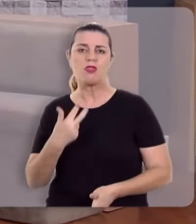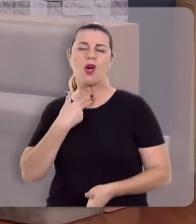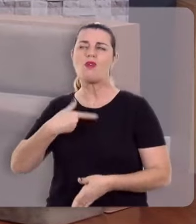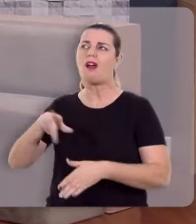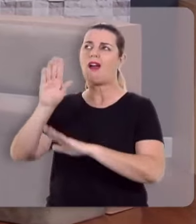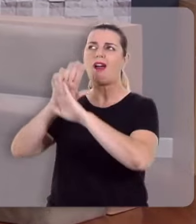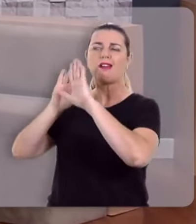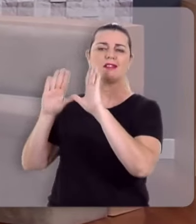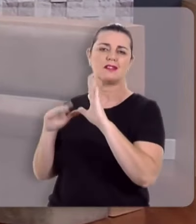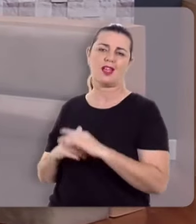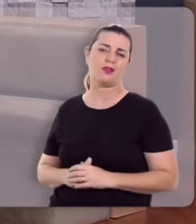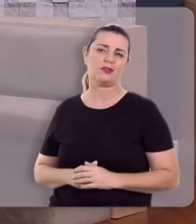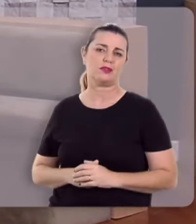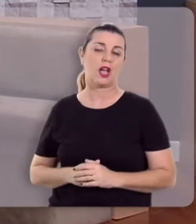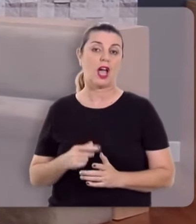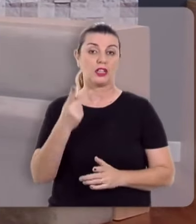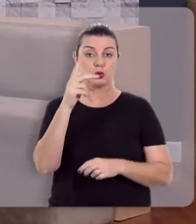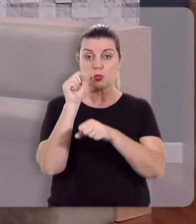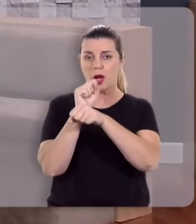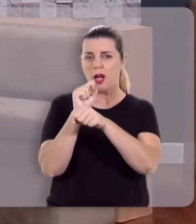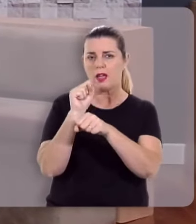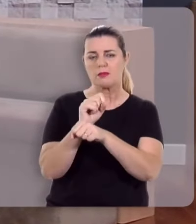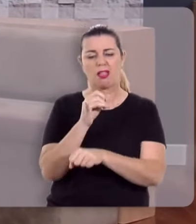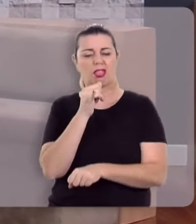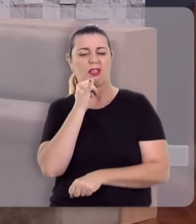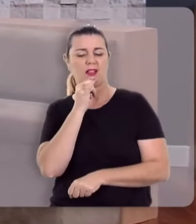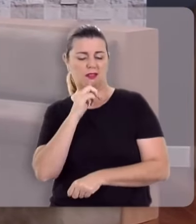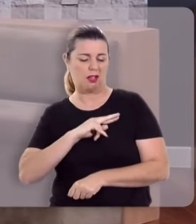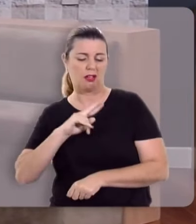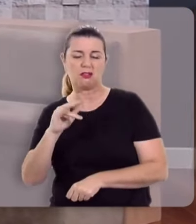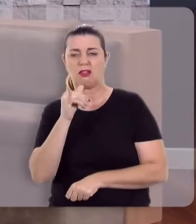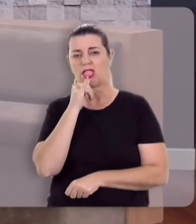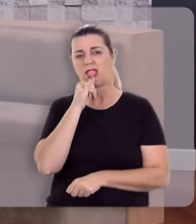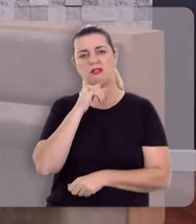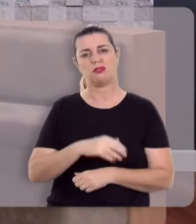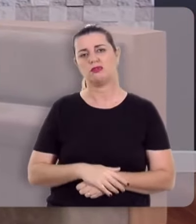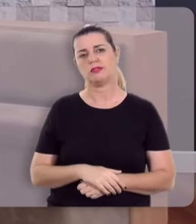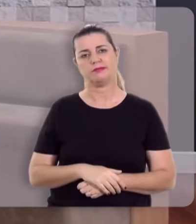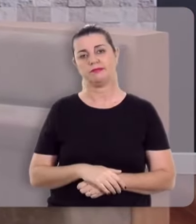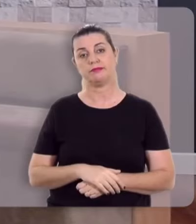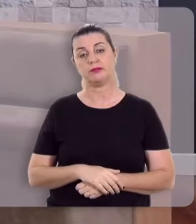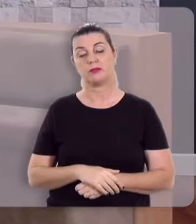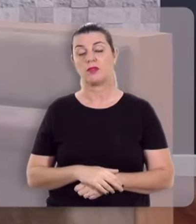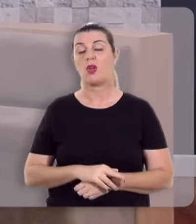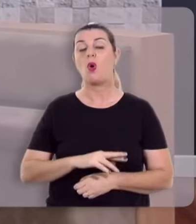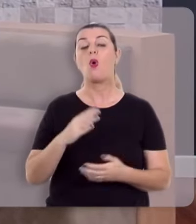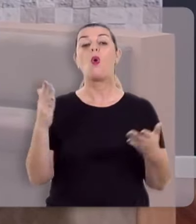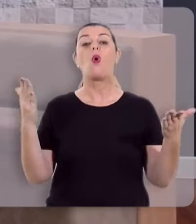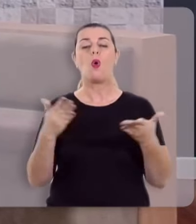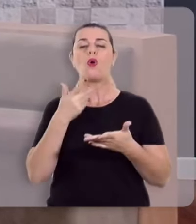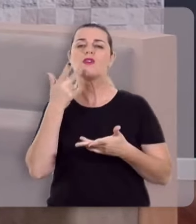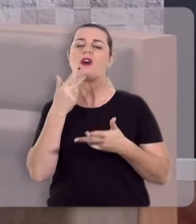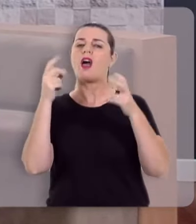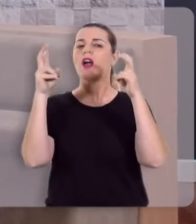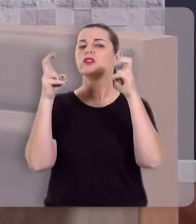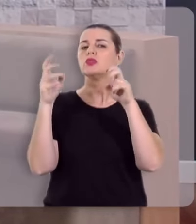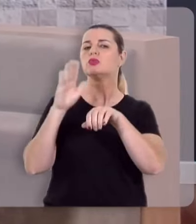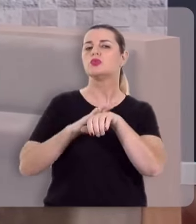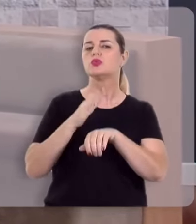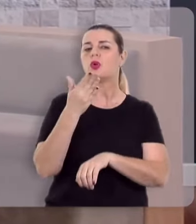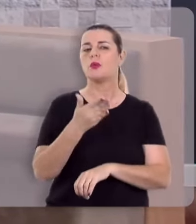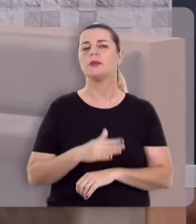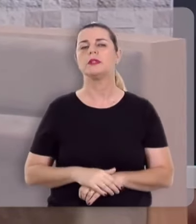novo nascimento a sua esperança é vã, a sua religião é vã. Hoje eu quero tratar deste assunto com você